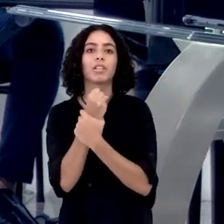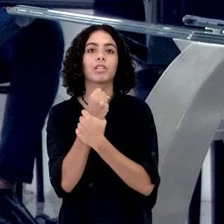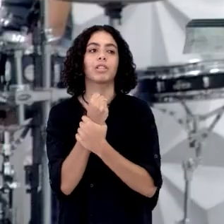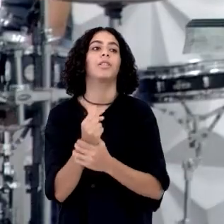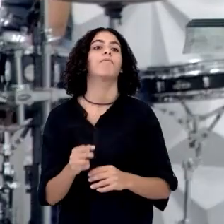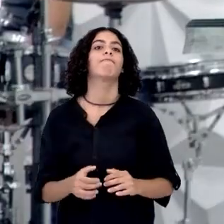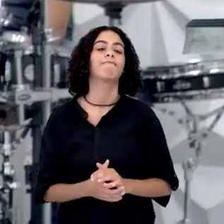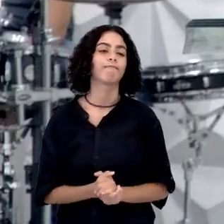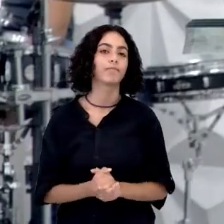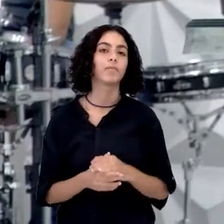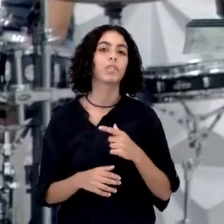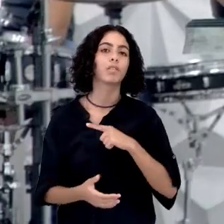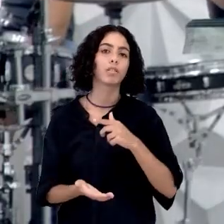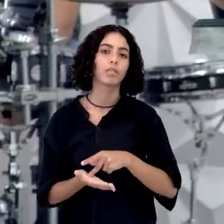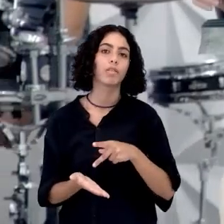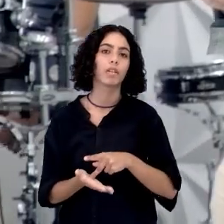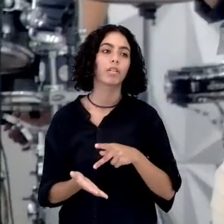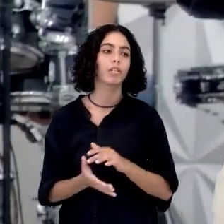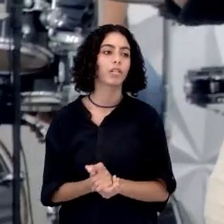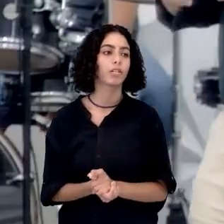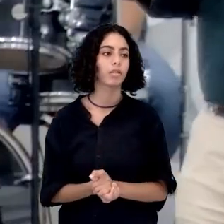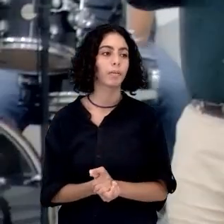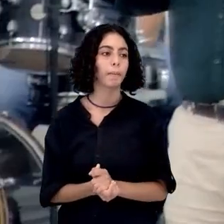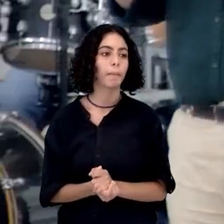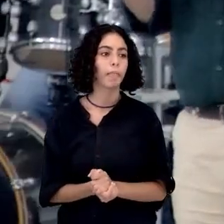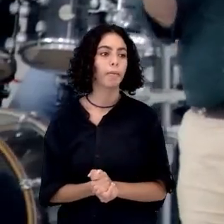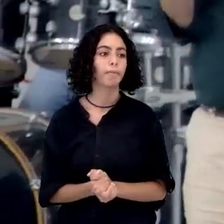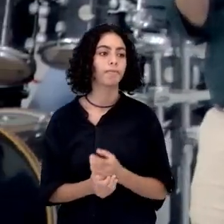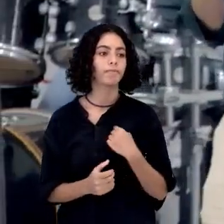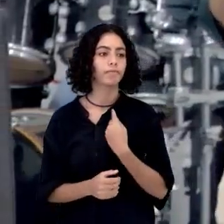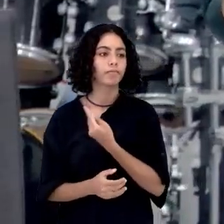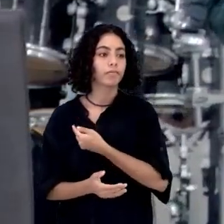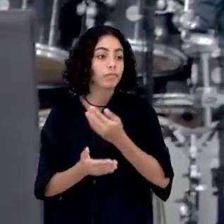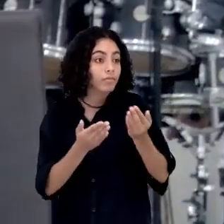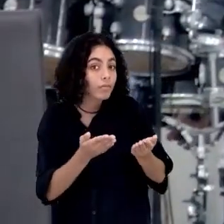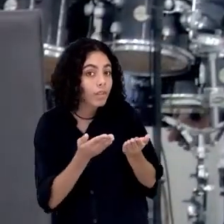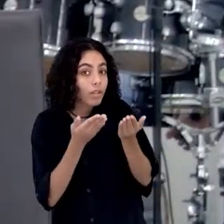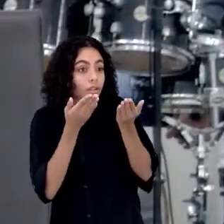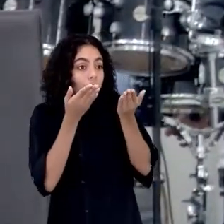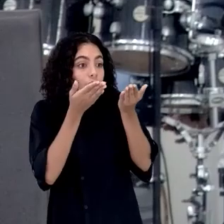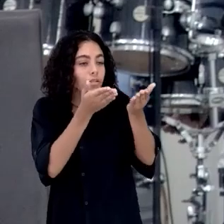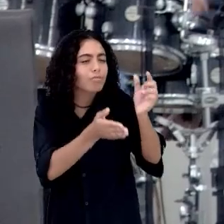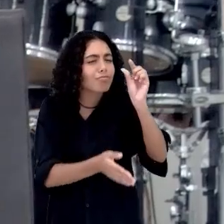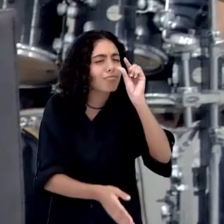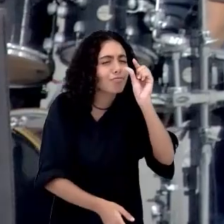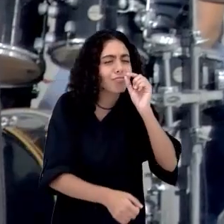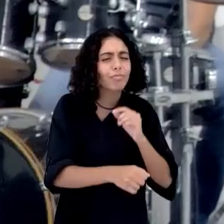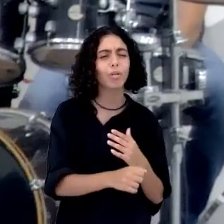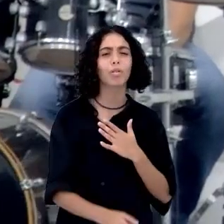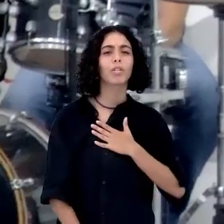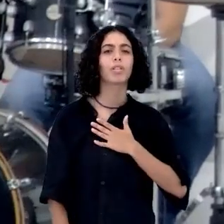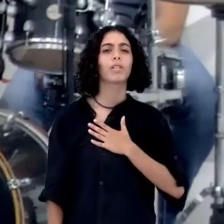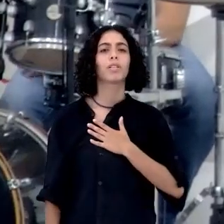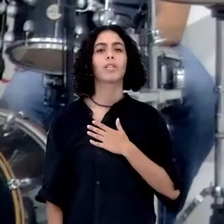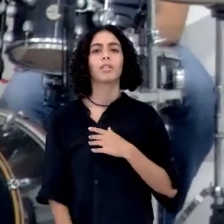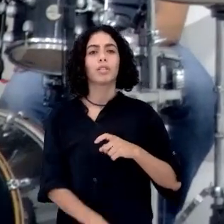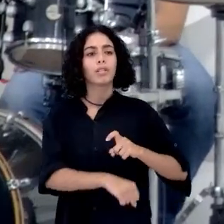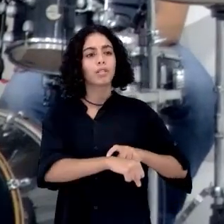Muitas vezes nós oferecemos até um pouquinho do nosso tempo, mas nós não oferecemos a qualidade de tempo